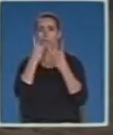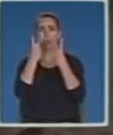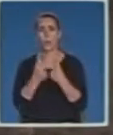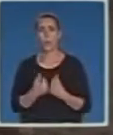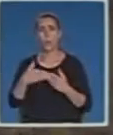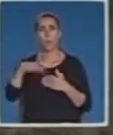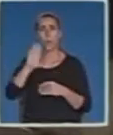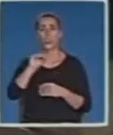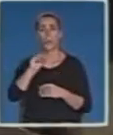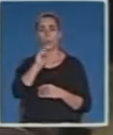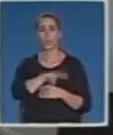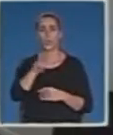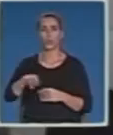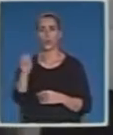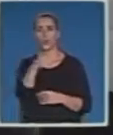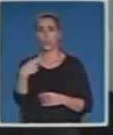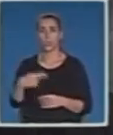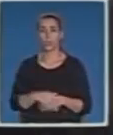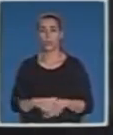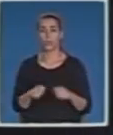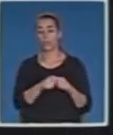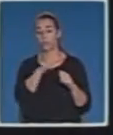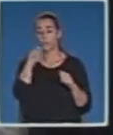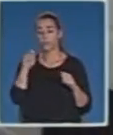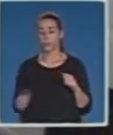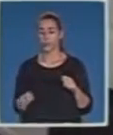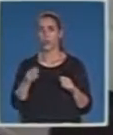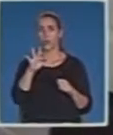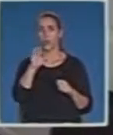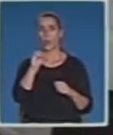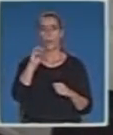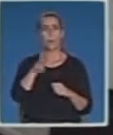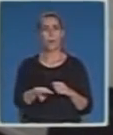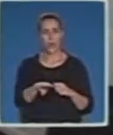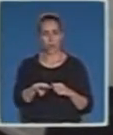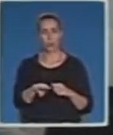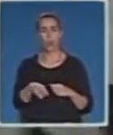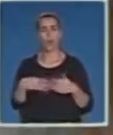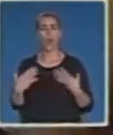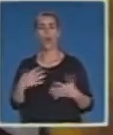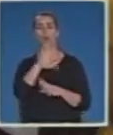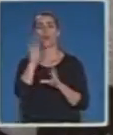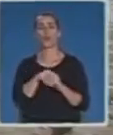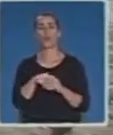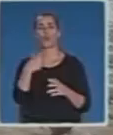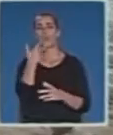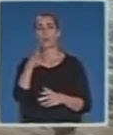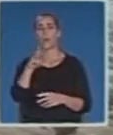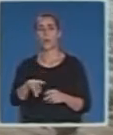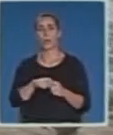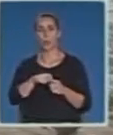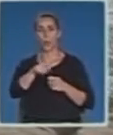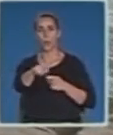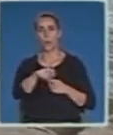mais de 10 milhões de euros. Vai aumentar em 40 metros do cais, passando a ter um total de 100 metros de